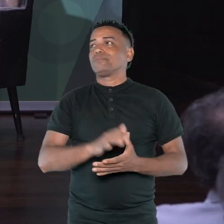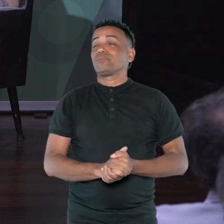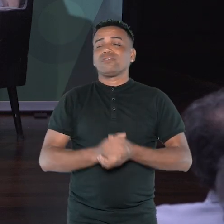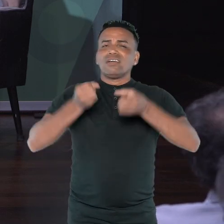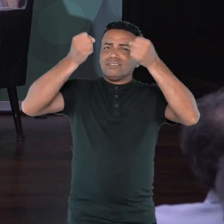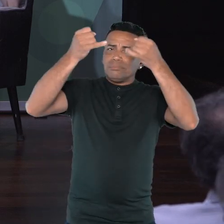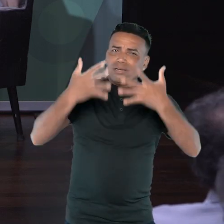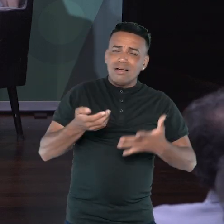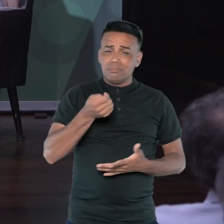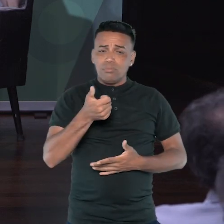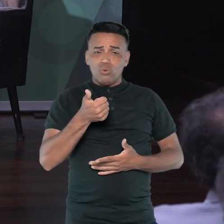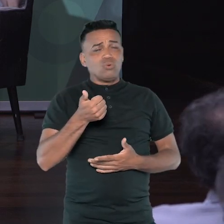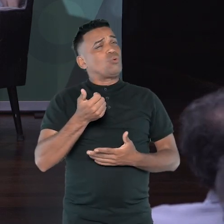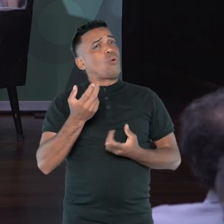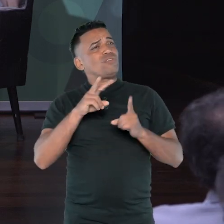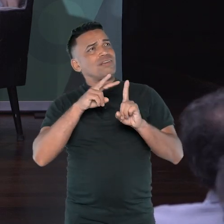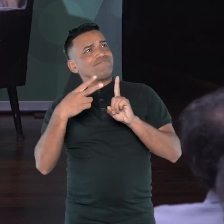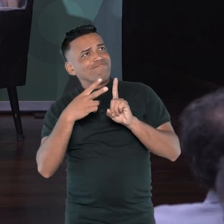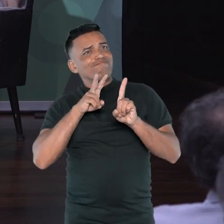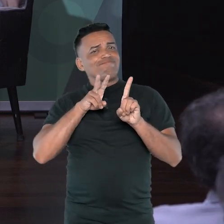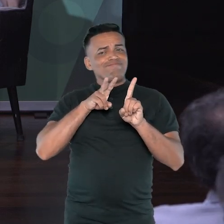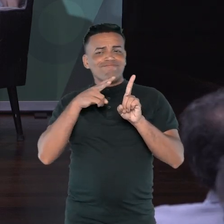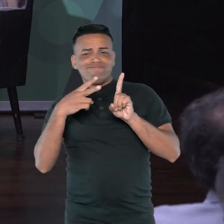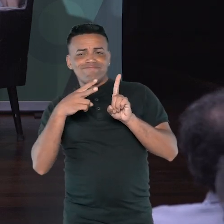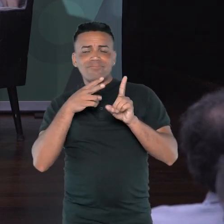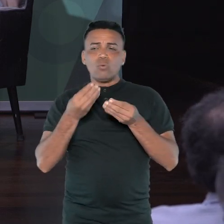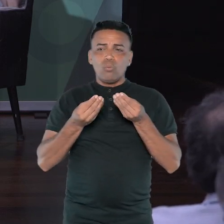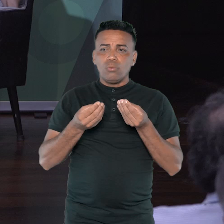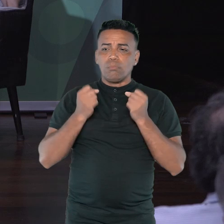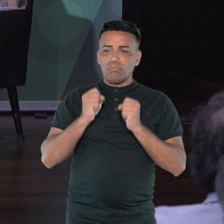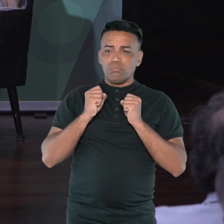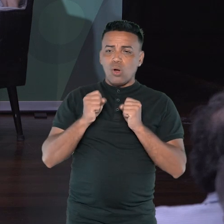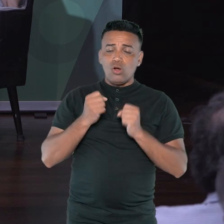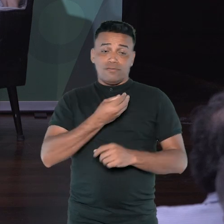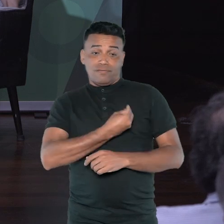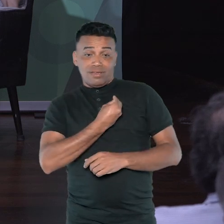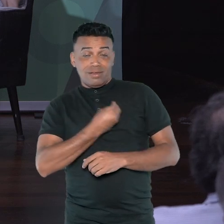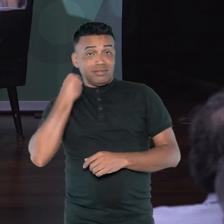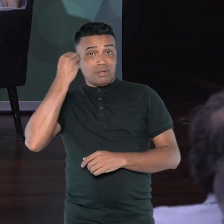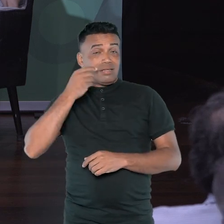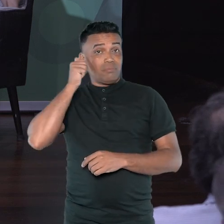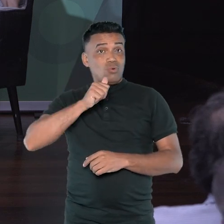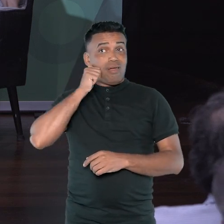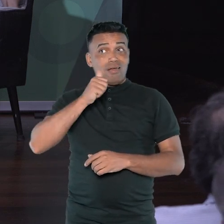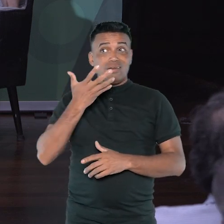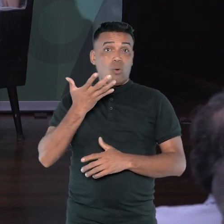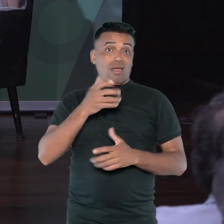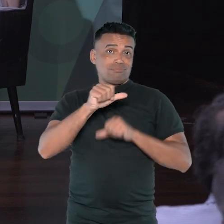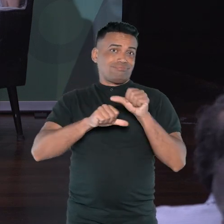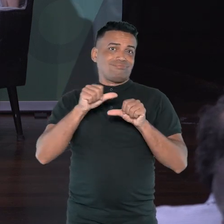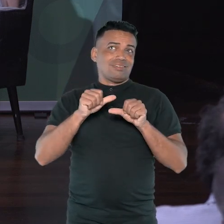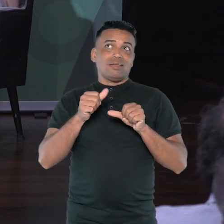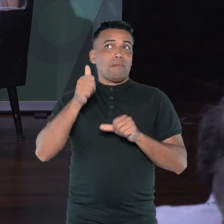a gente como você vê hoje algo que pode ser comentado e vivido, mulheres que não querem cuidar, né? No